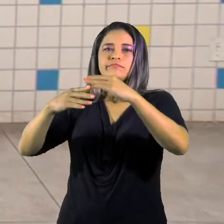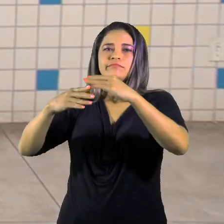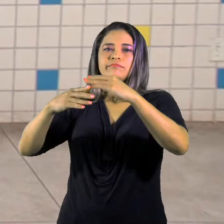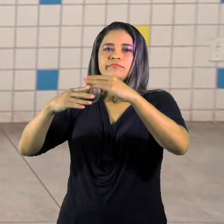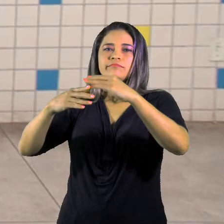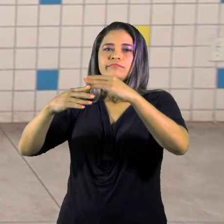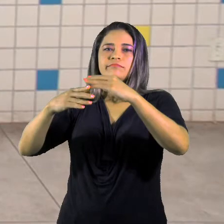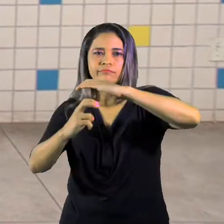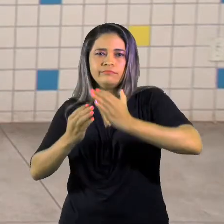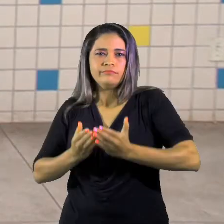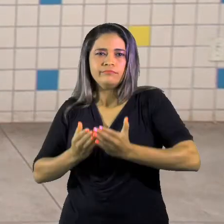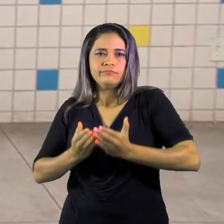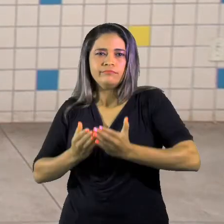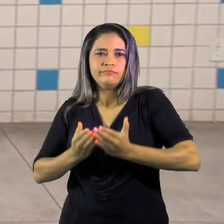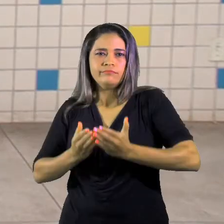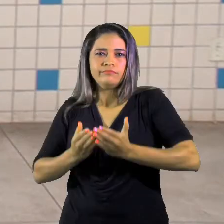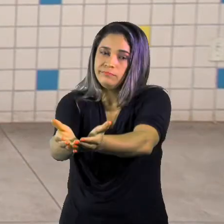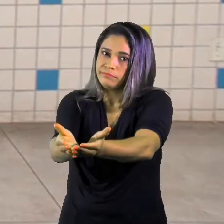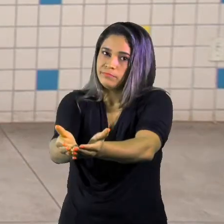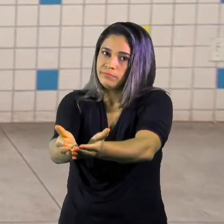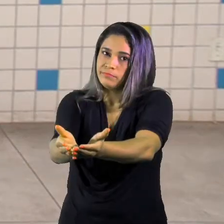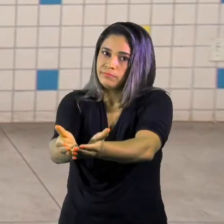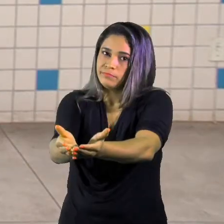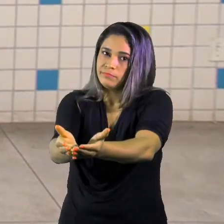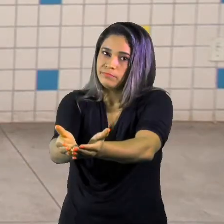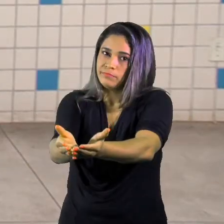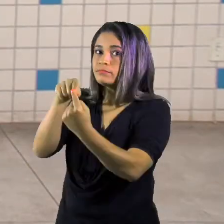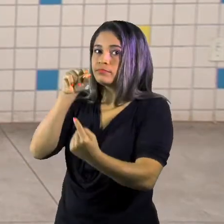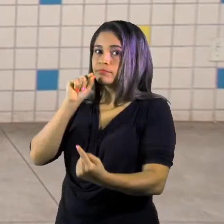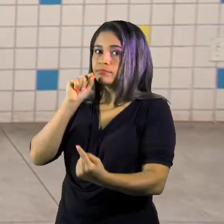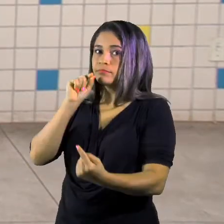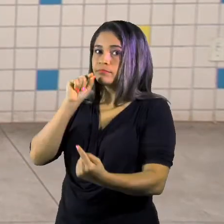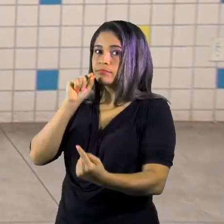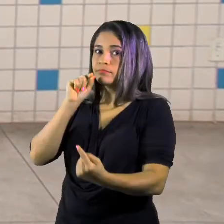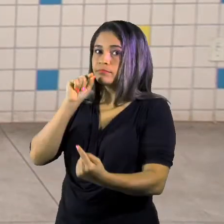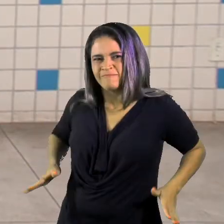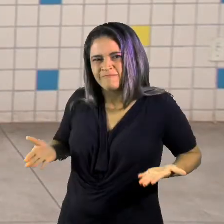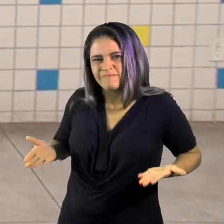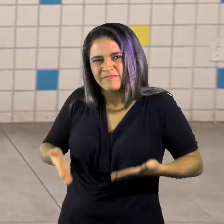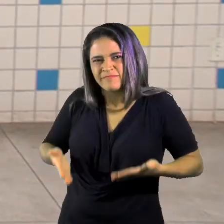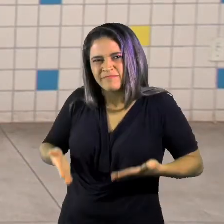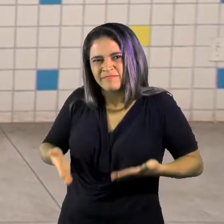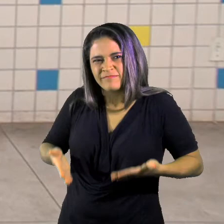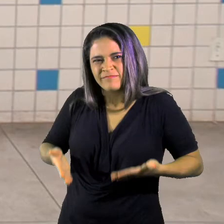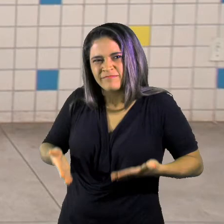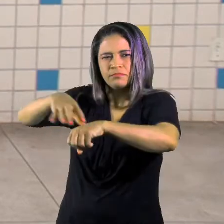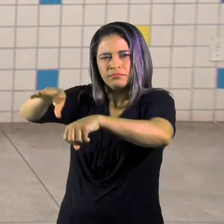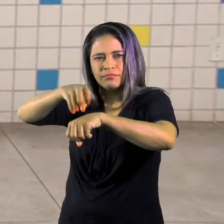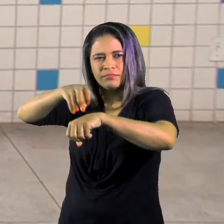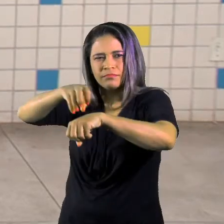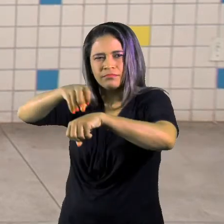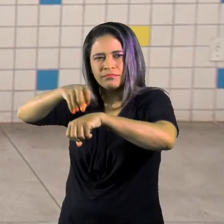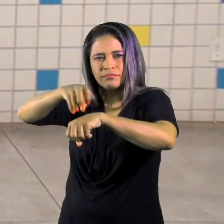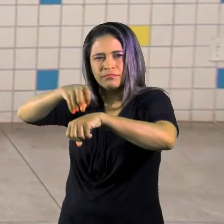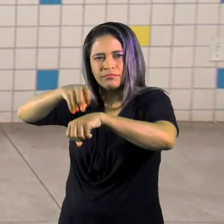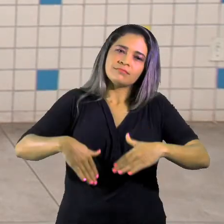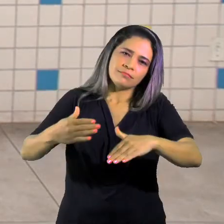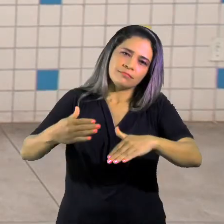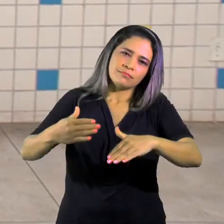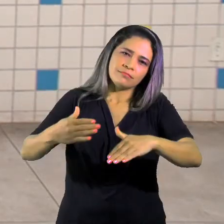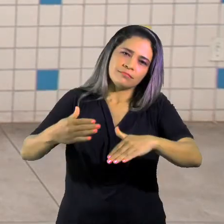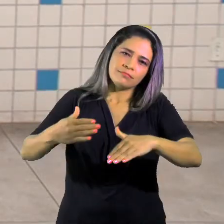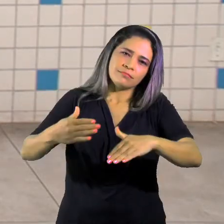e hidrovias, no intuito de quê? De estimular o escoamento da produção na região